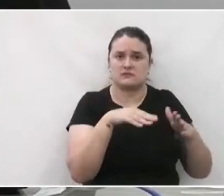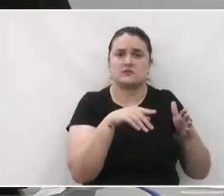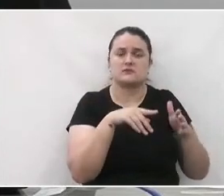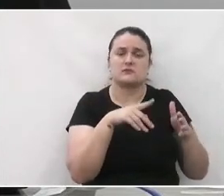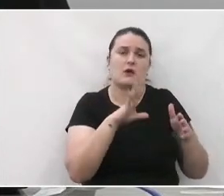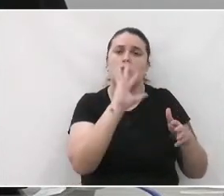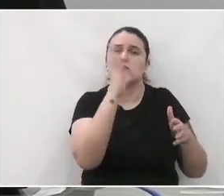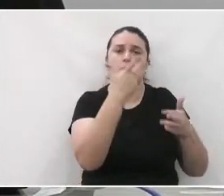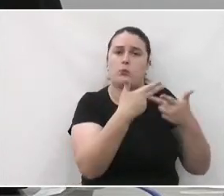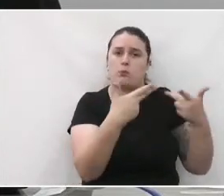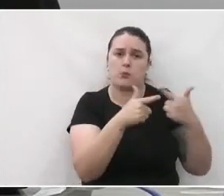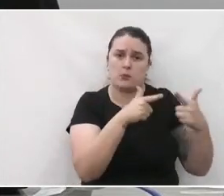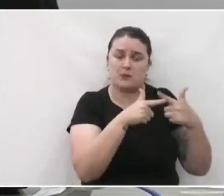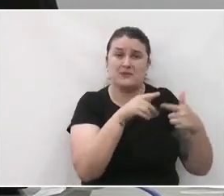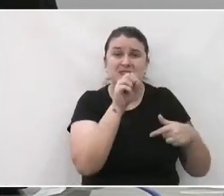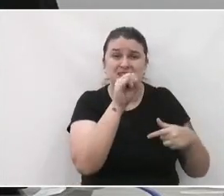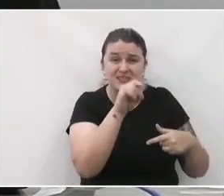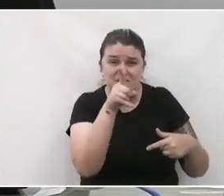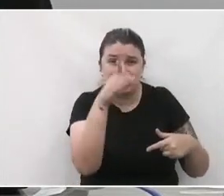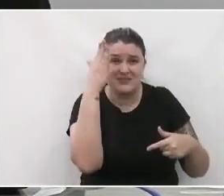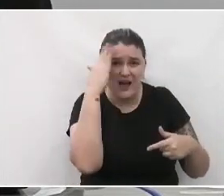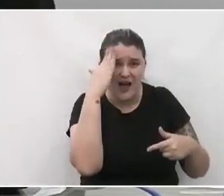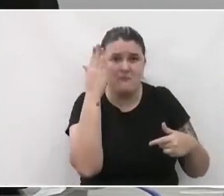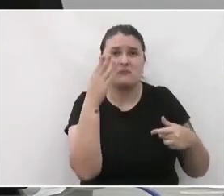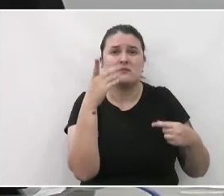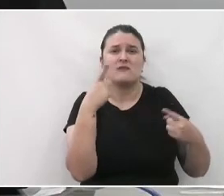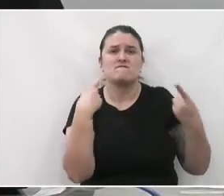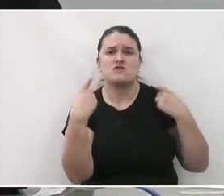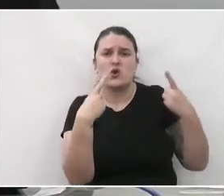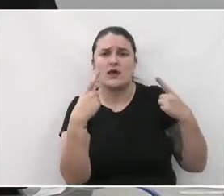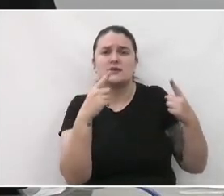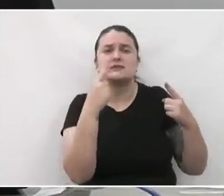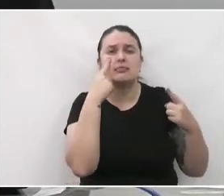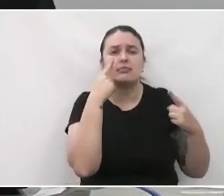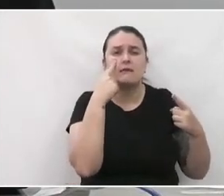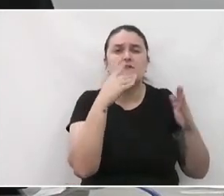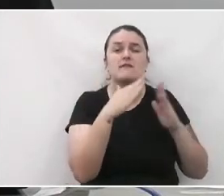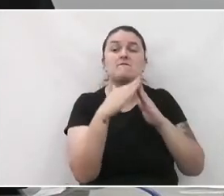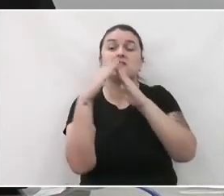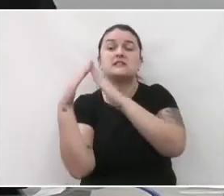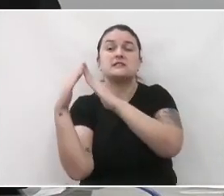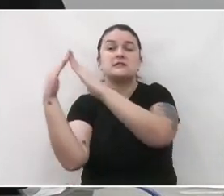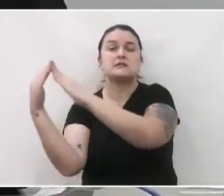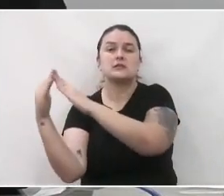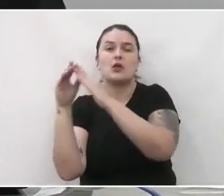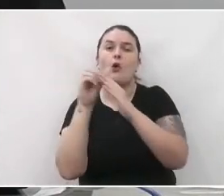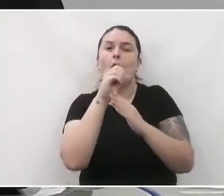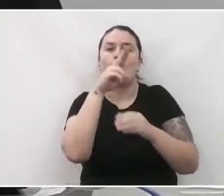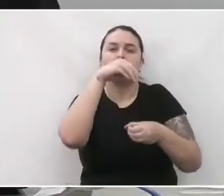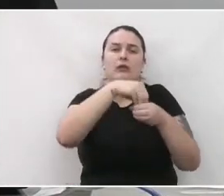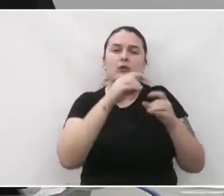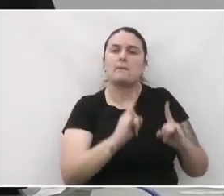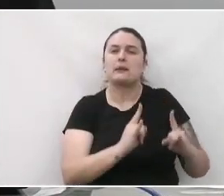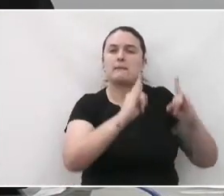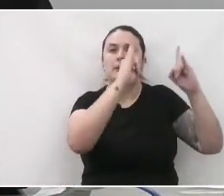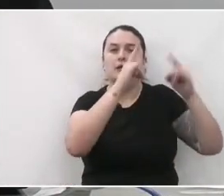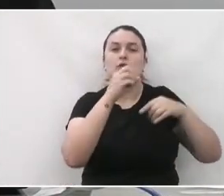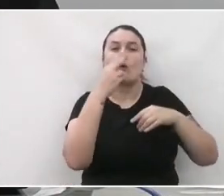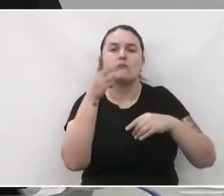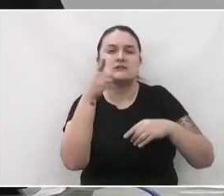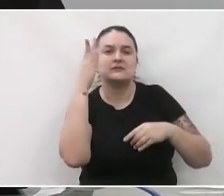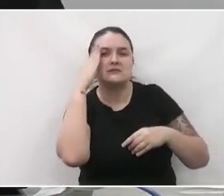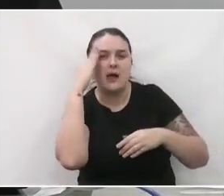indícios, né? Então, qualquer indício de violência na vizinhança, no condomínio, na rua, devem